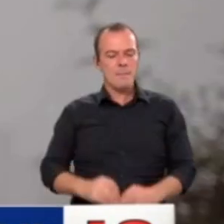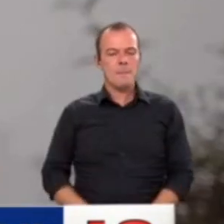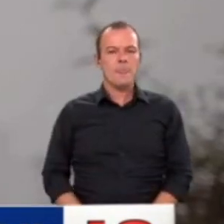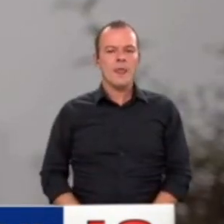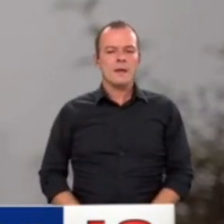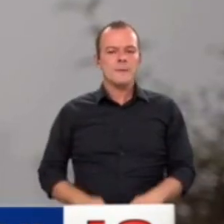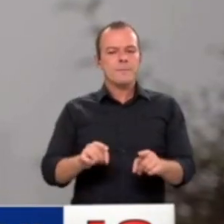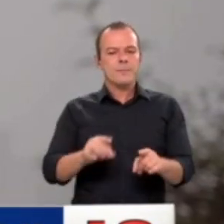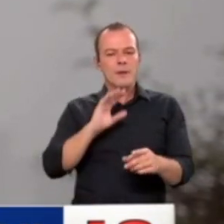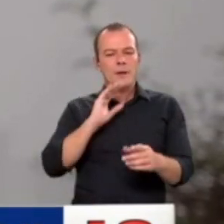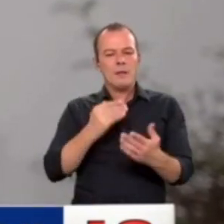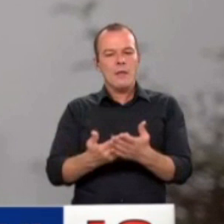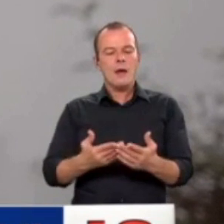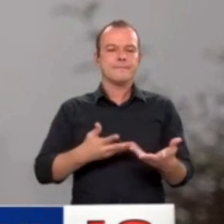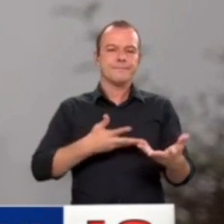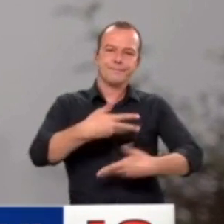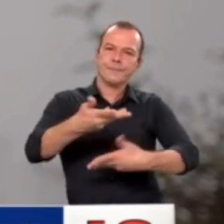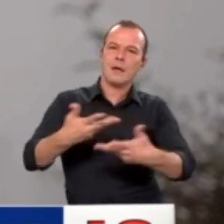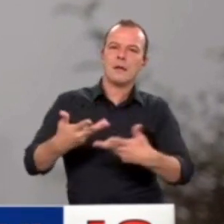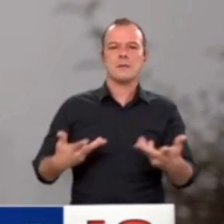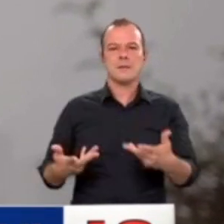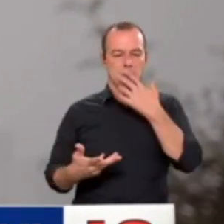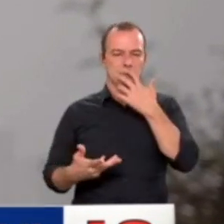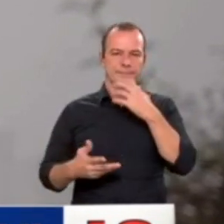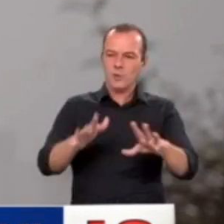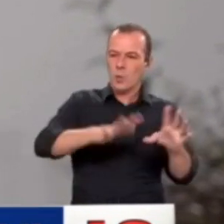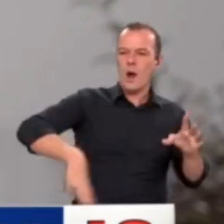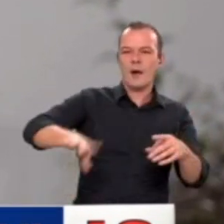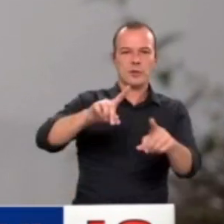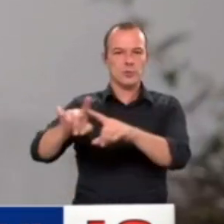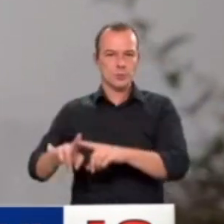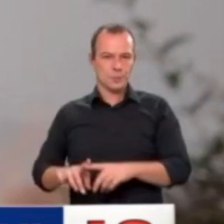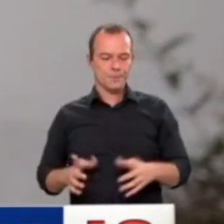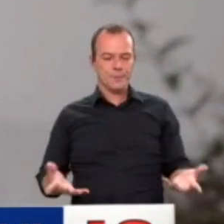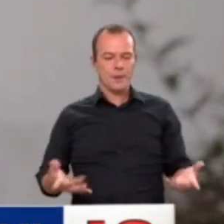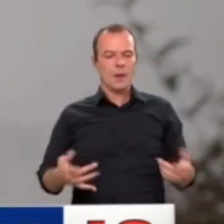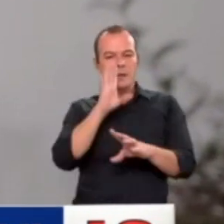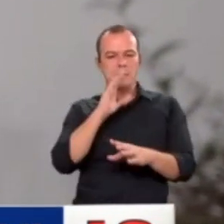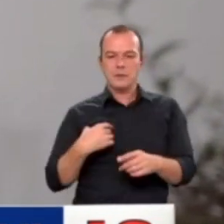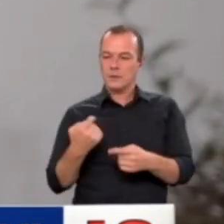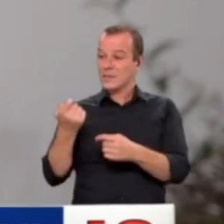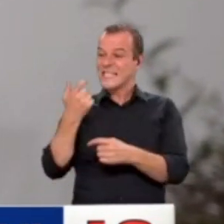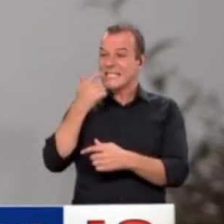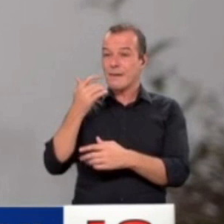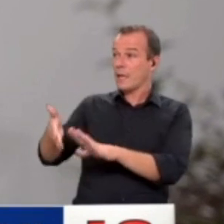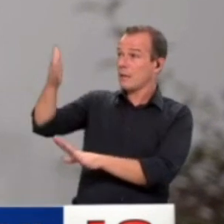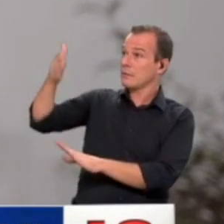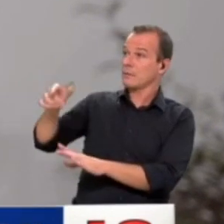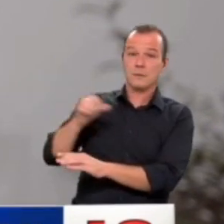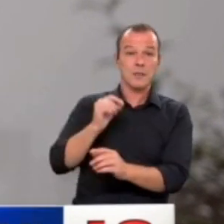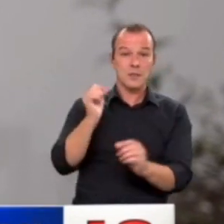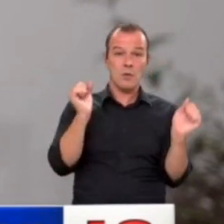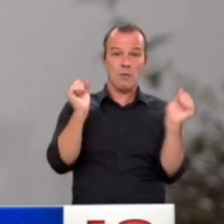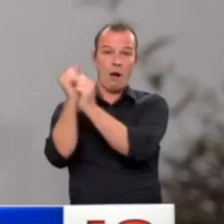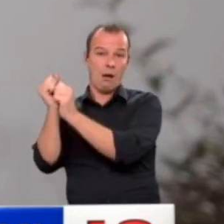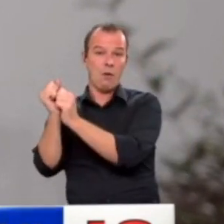Acabamos por ter uma relação física com os espaços diferentes, não é? Sentimos que se nos encostarmos à parede, pelo menos a parede não vai cair.